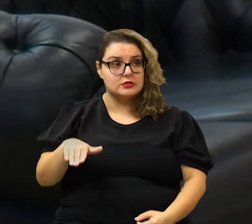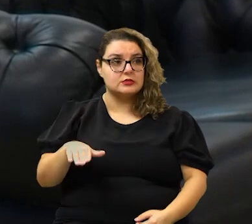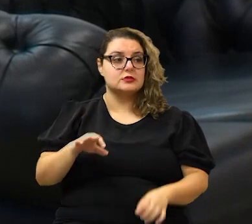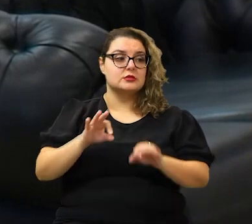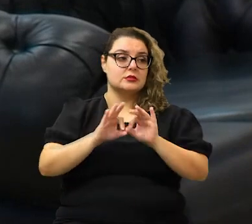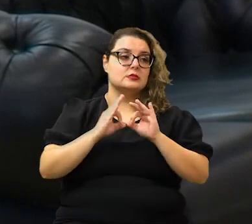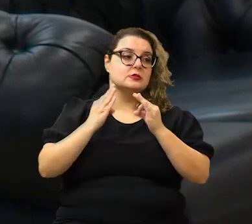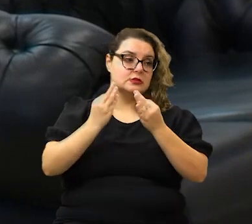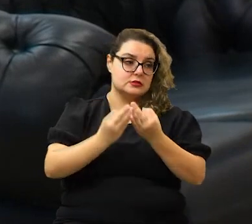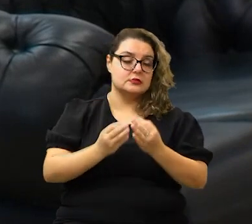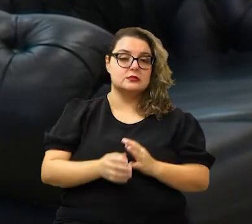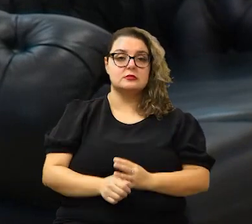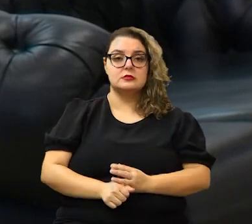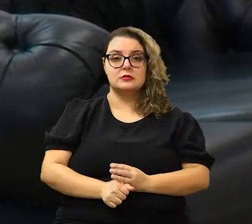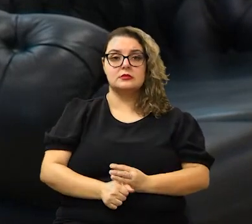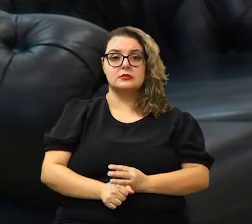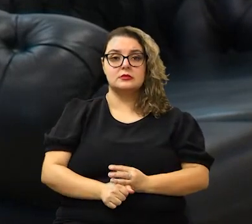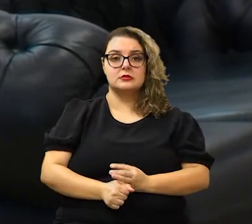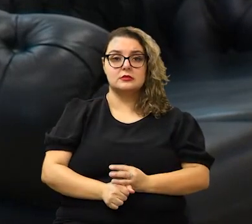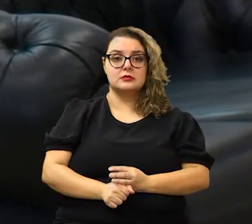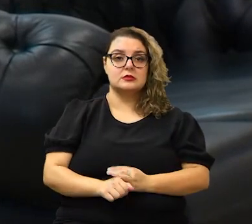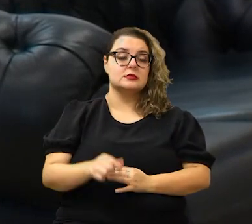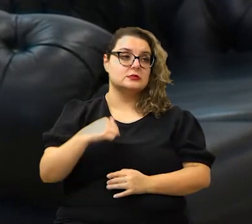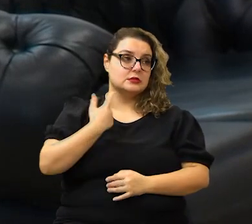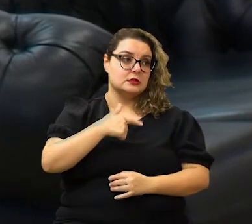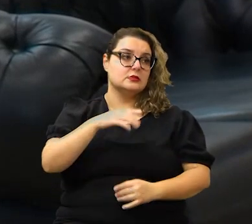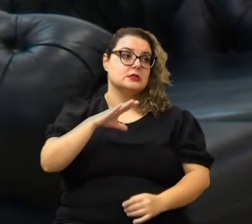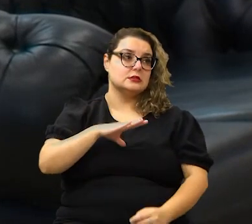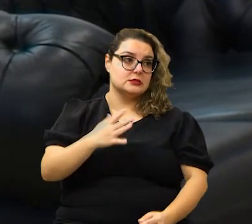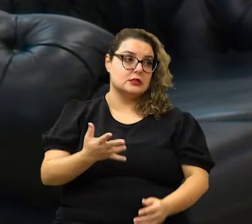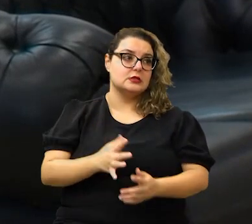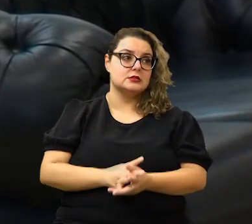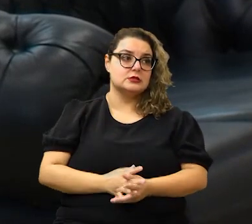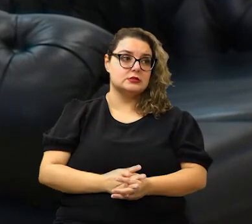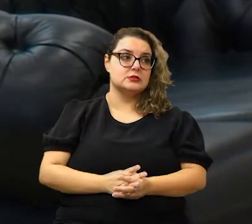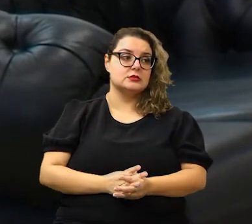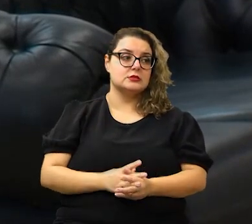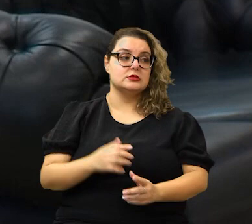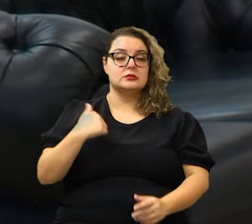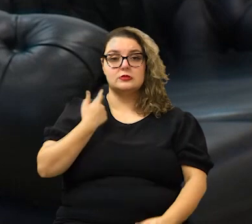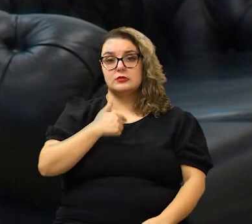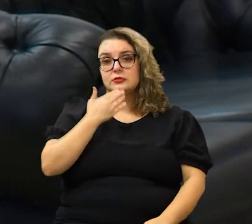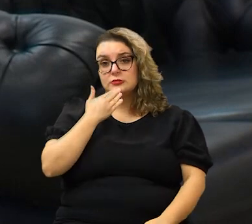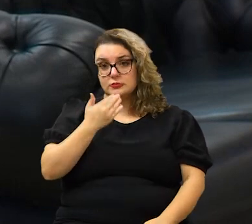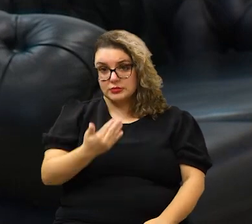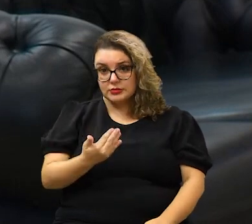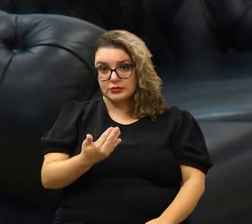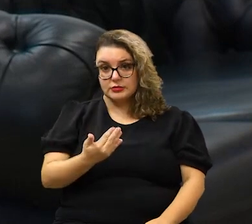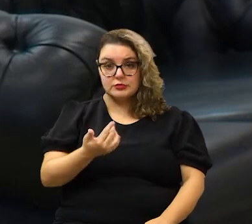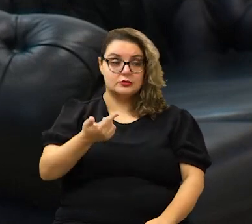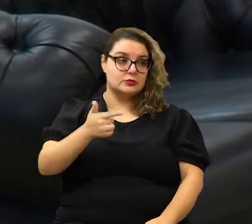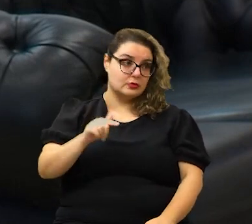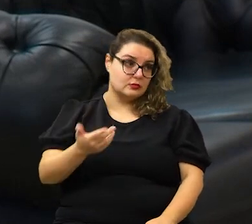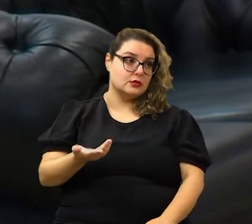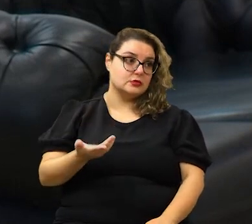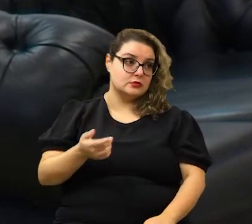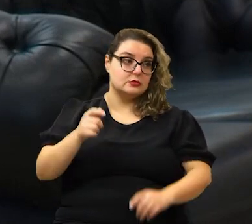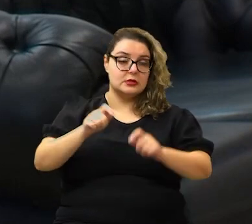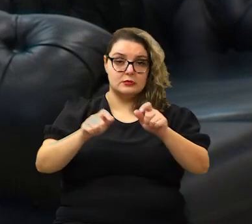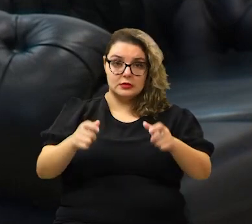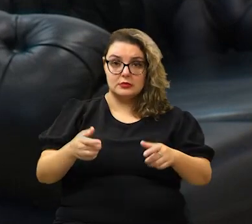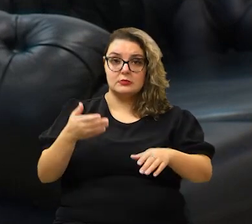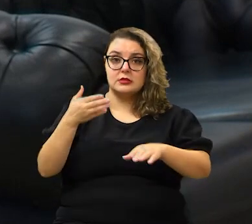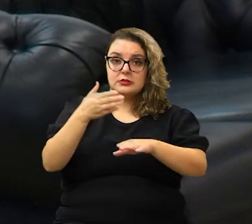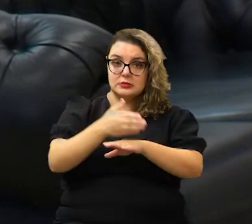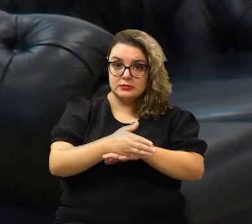né, para as famílias da nossa cidade. Então fica aqui o nosso apelo, né, mais uma vez, para